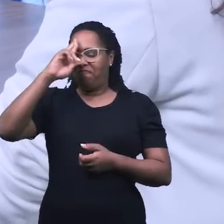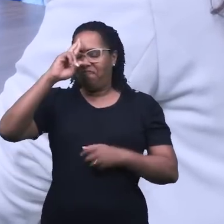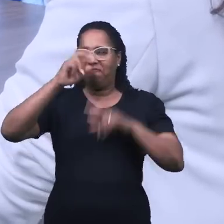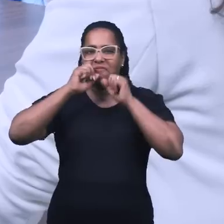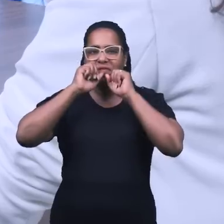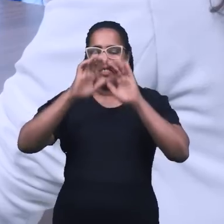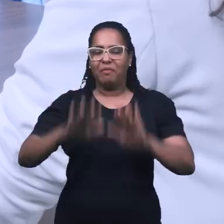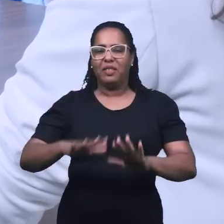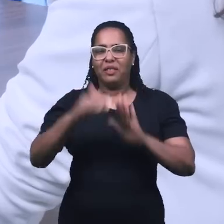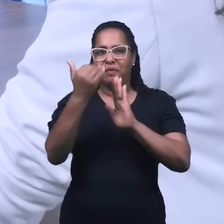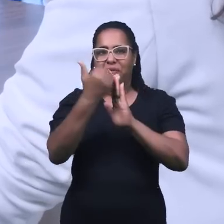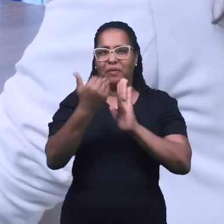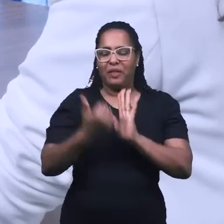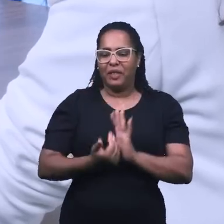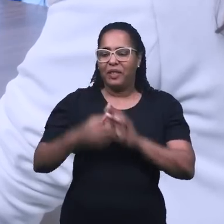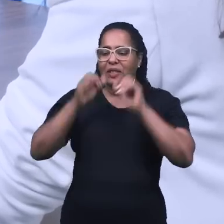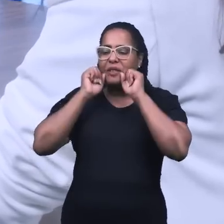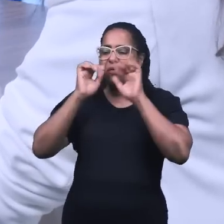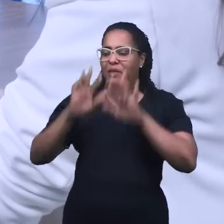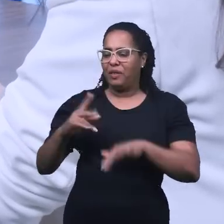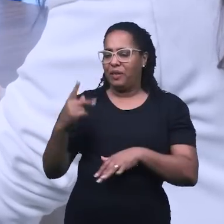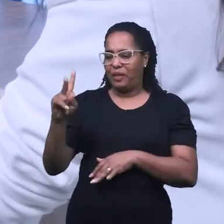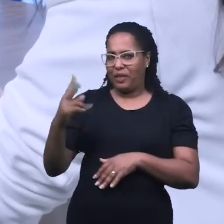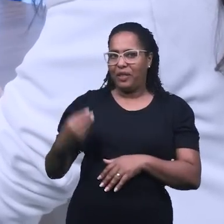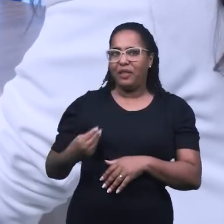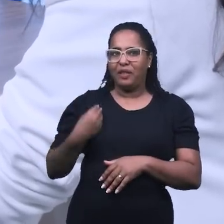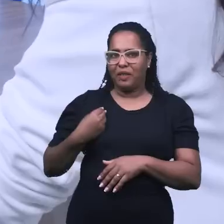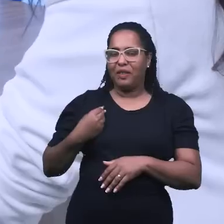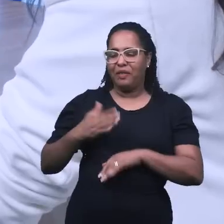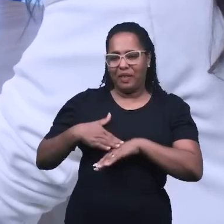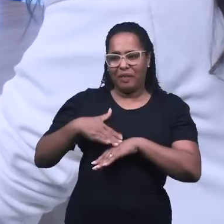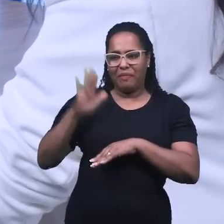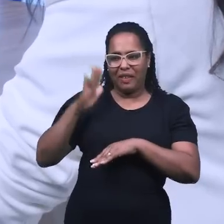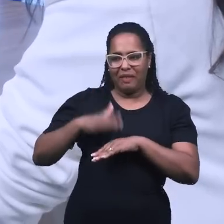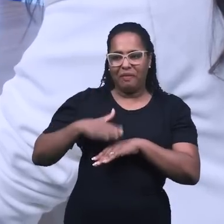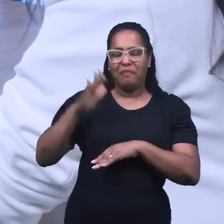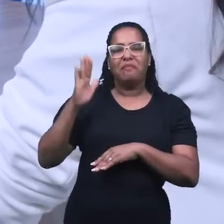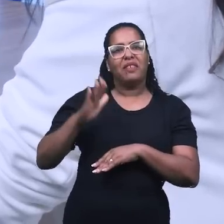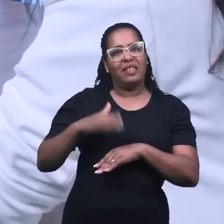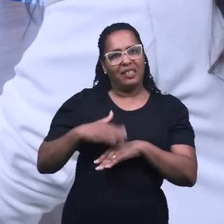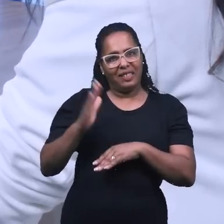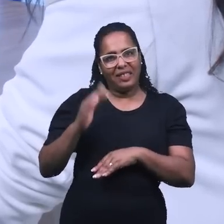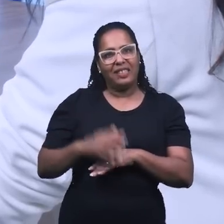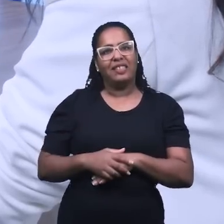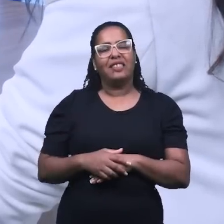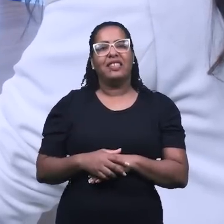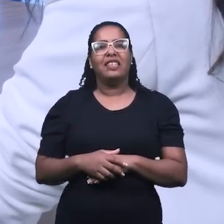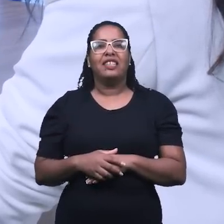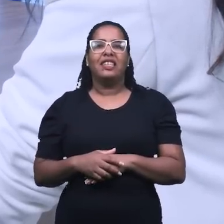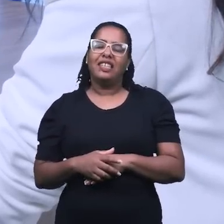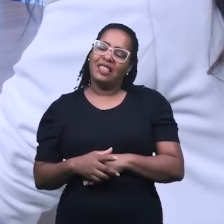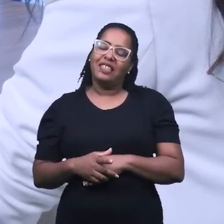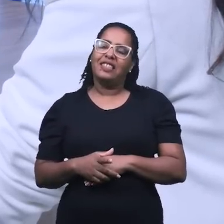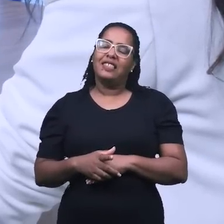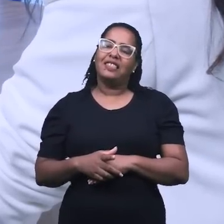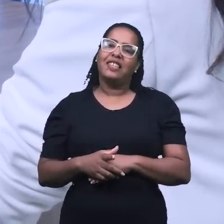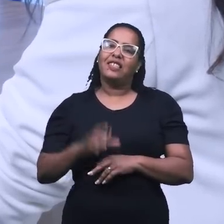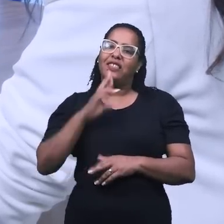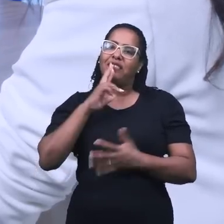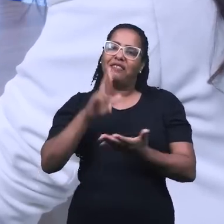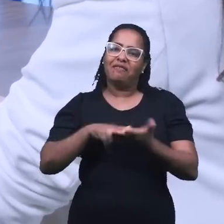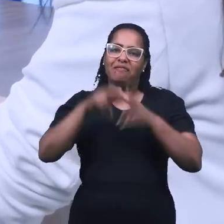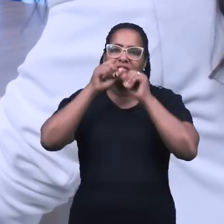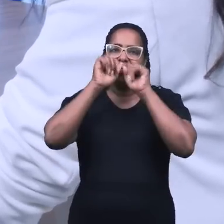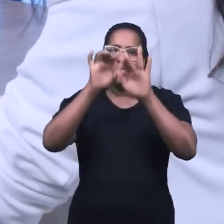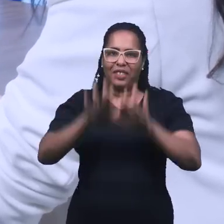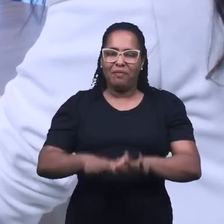E que o Senhor abençoe esse programa, Amém. Abençoe sua vida, viu, Lucélia? Cada Amém. vez mais. E que seja, como eu disse, um canal de